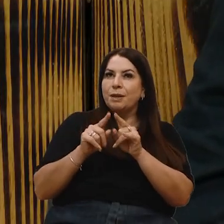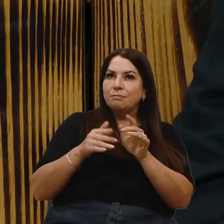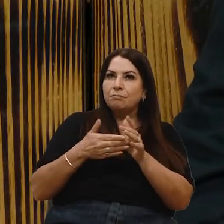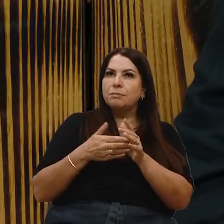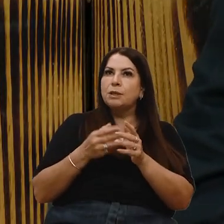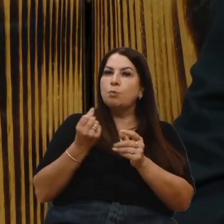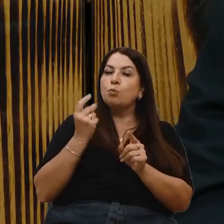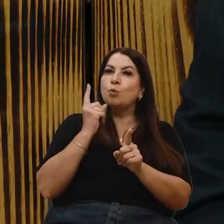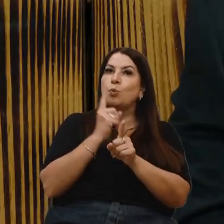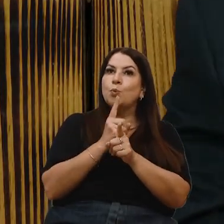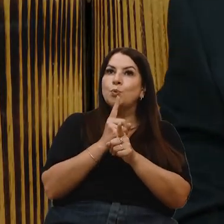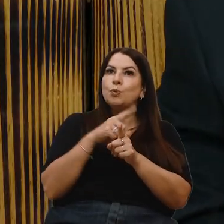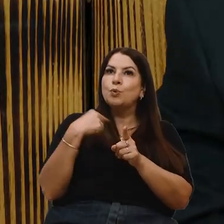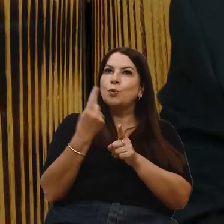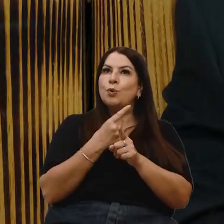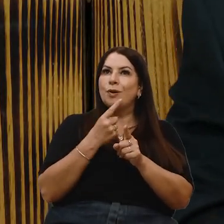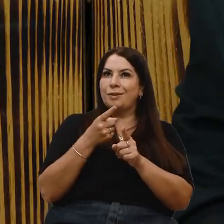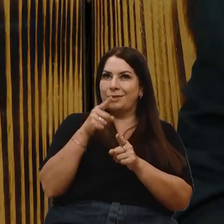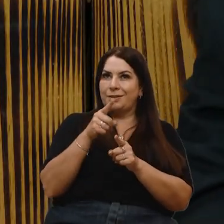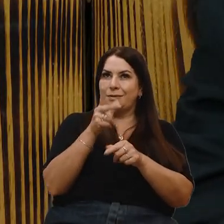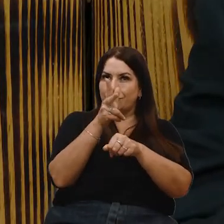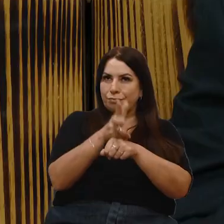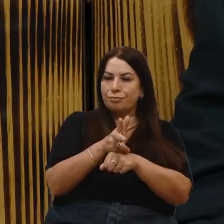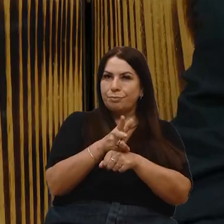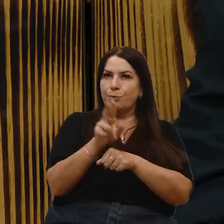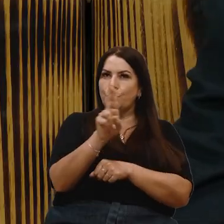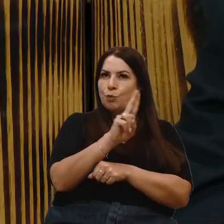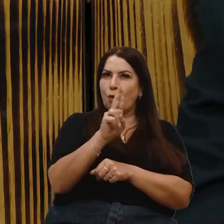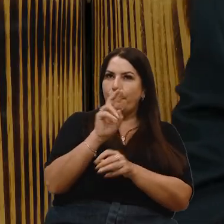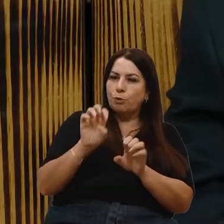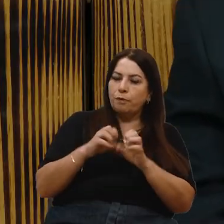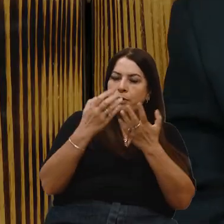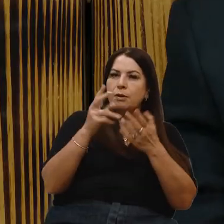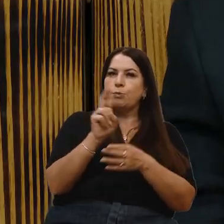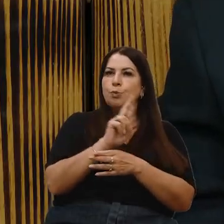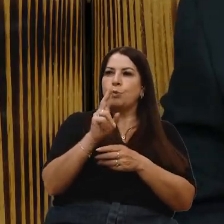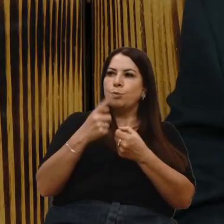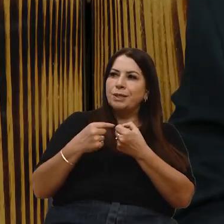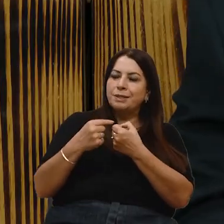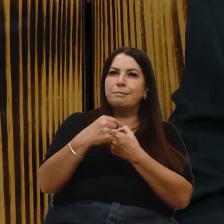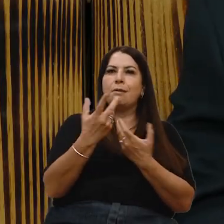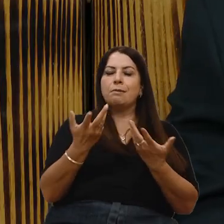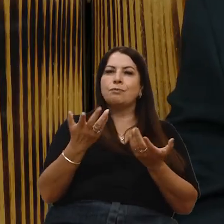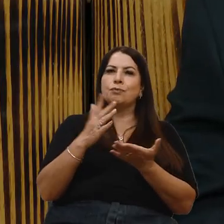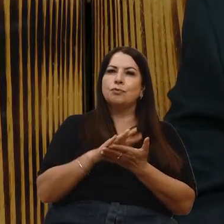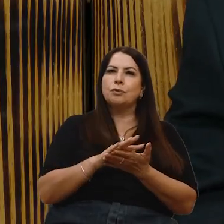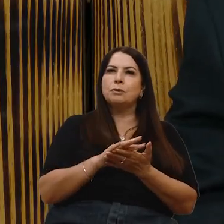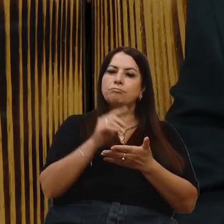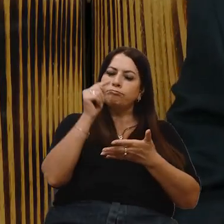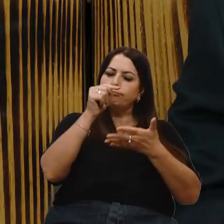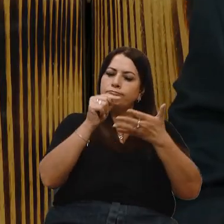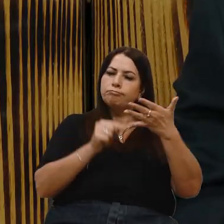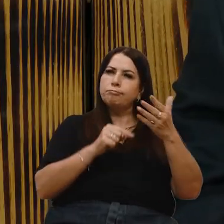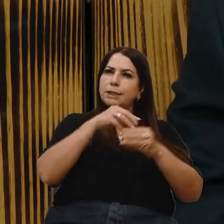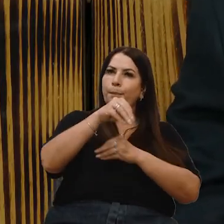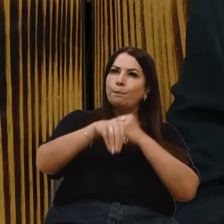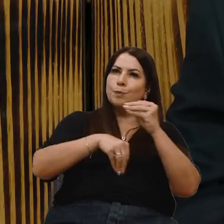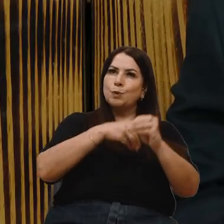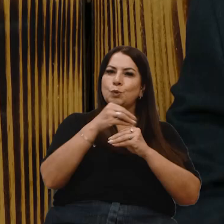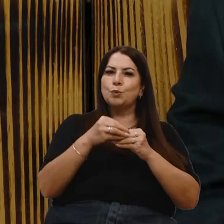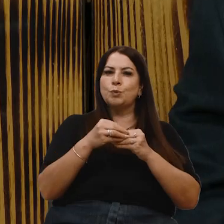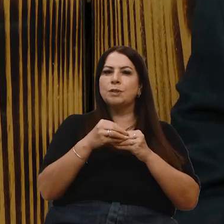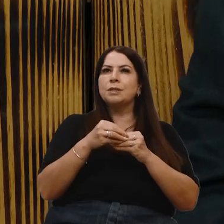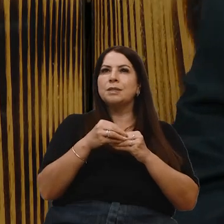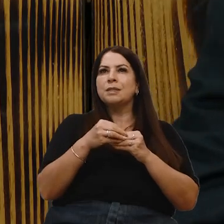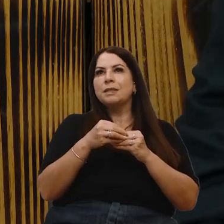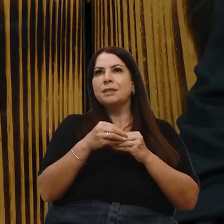social. E muitos acabam encontrando a nossa transmissão pelo nome do evento, pelo nome da cidade. Então, quer dizer, são fatores que se